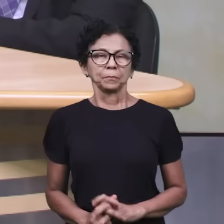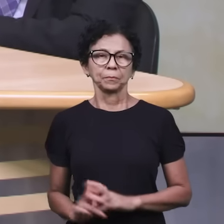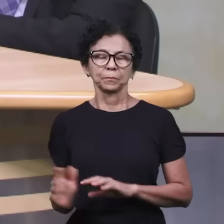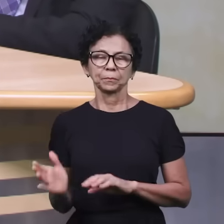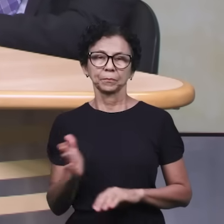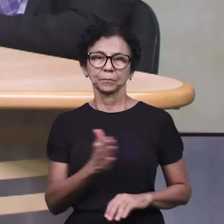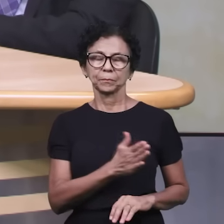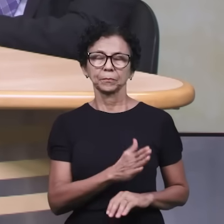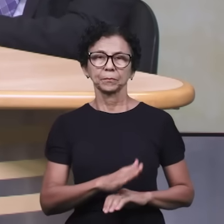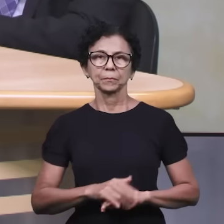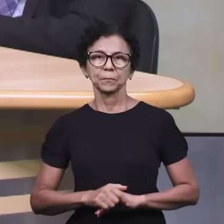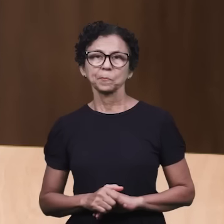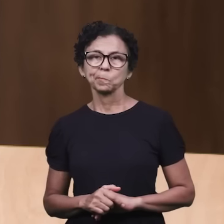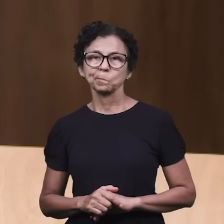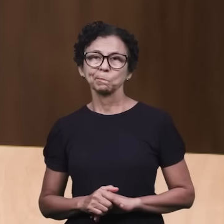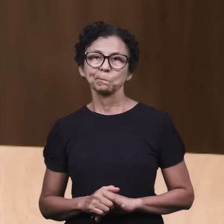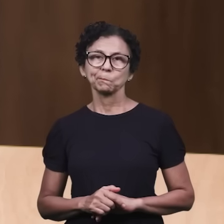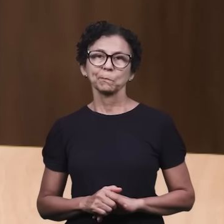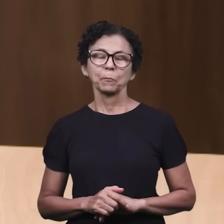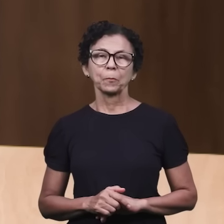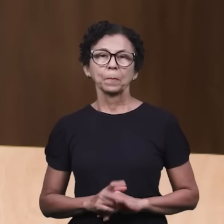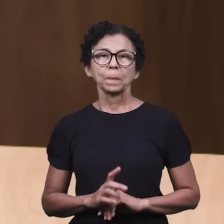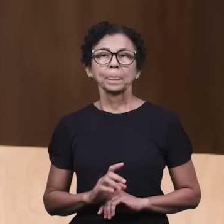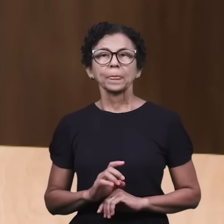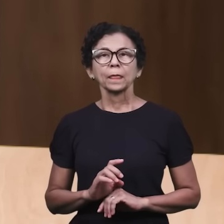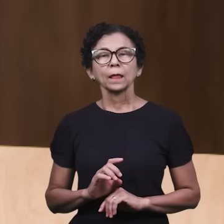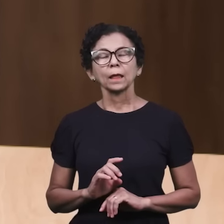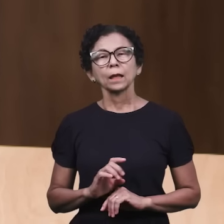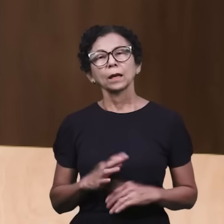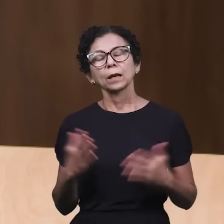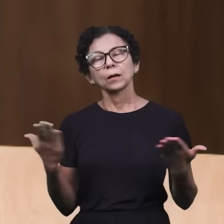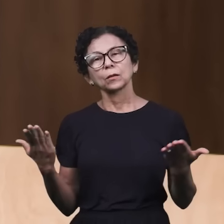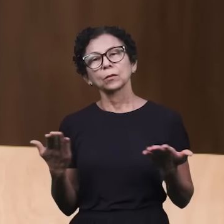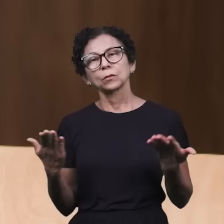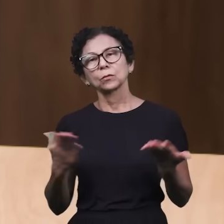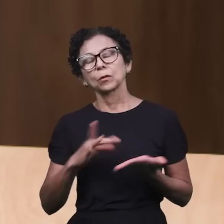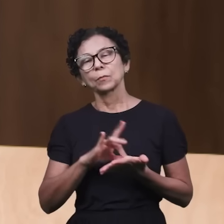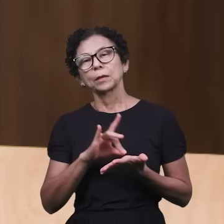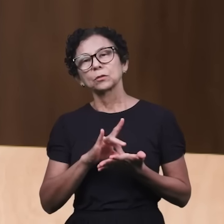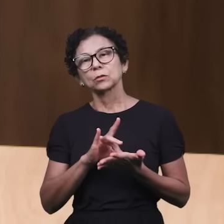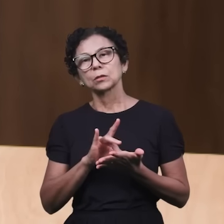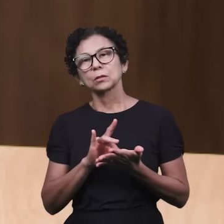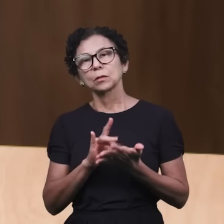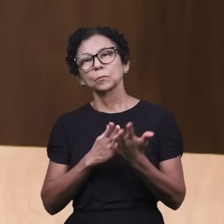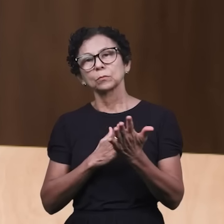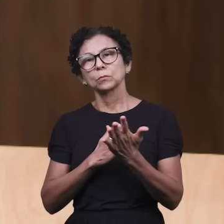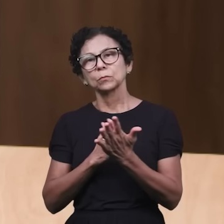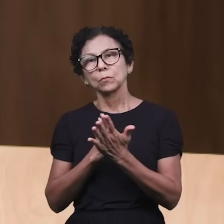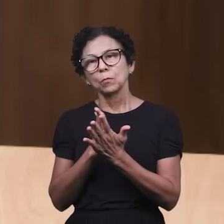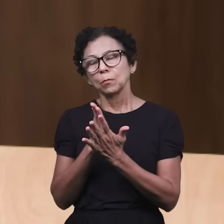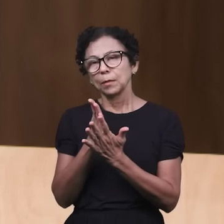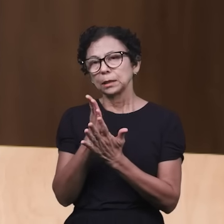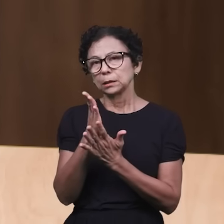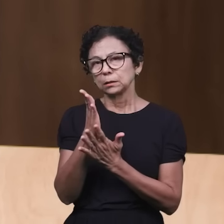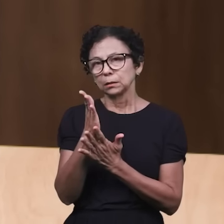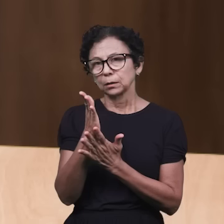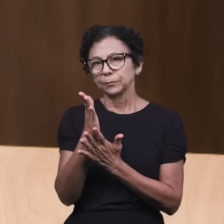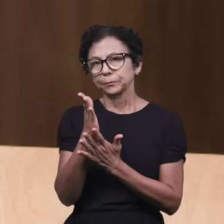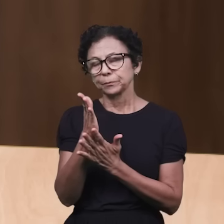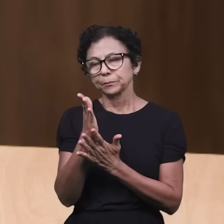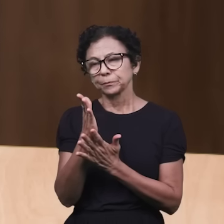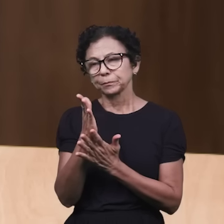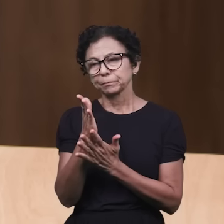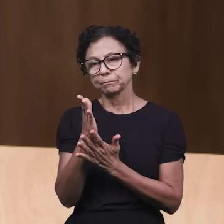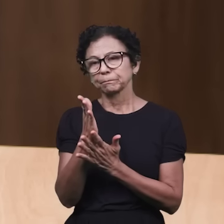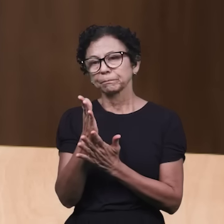procura para ser batizado, e a gente às vezes consulta, até para o senhor dar uma linha, uma direção a